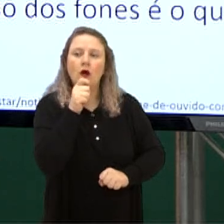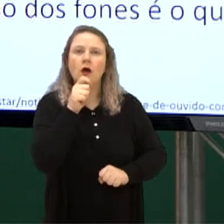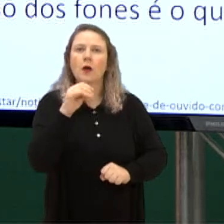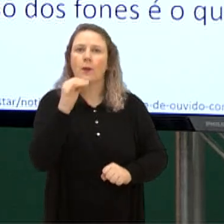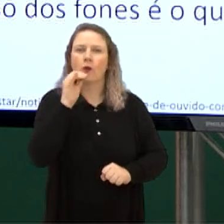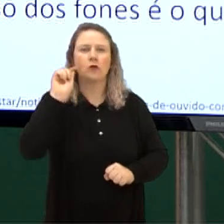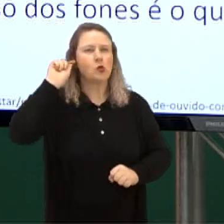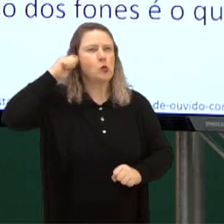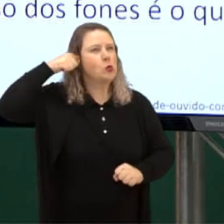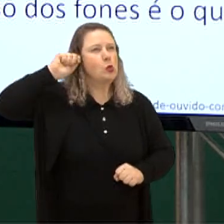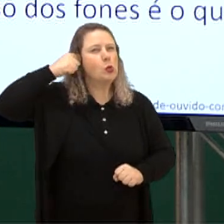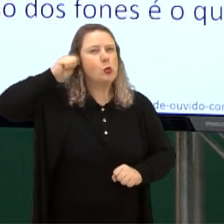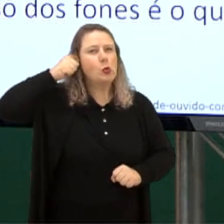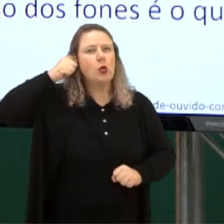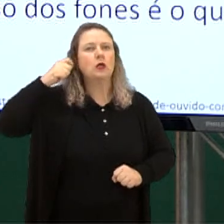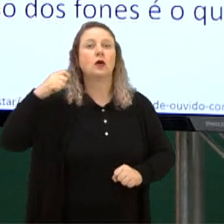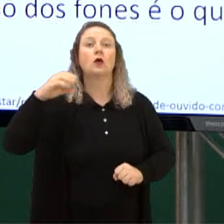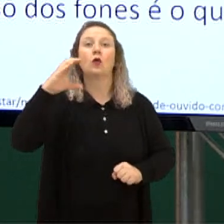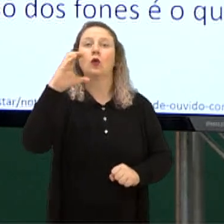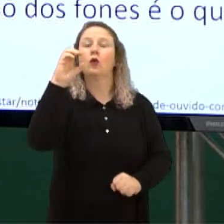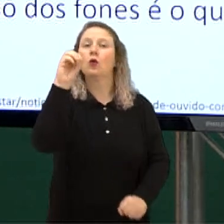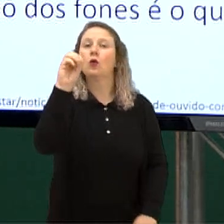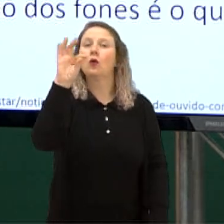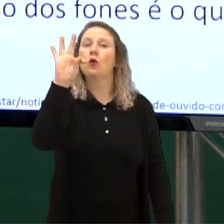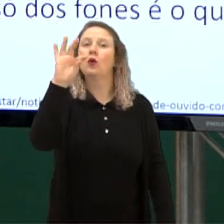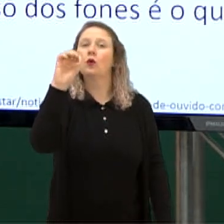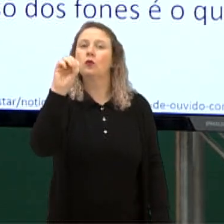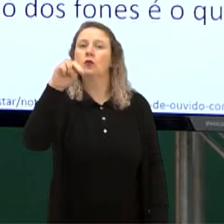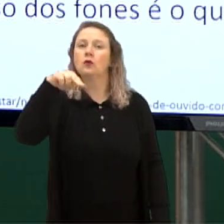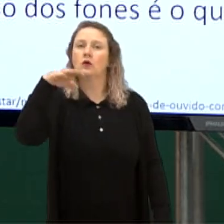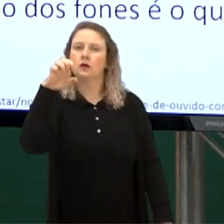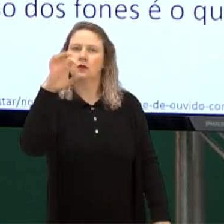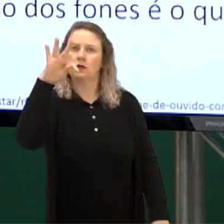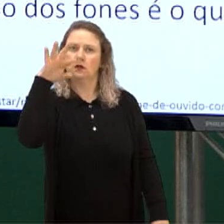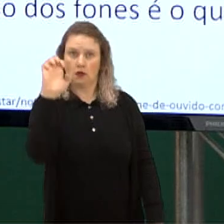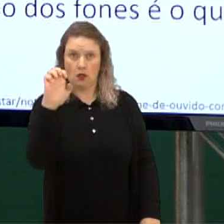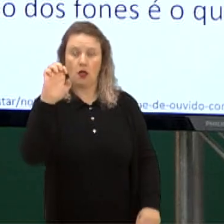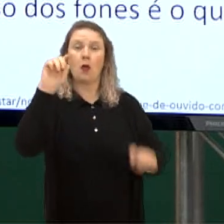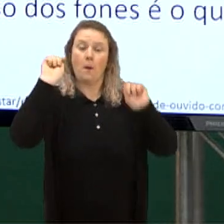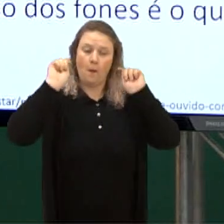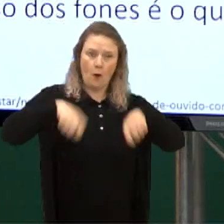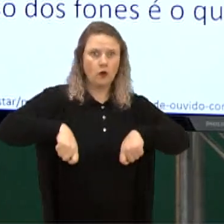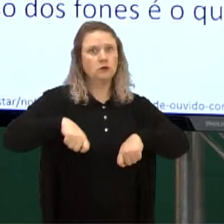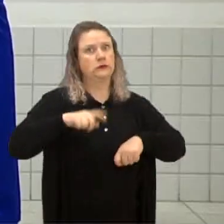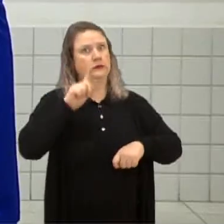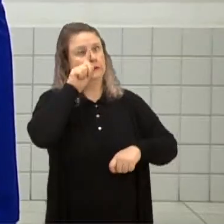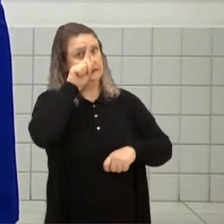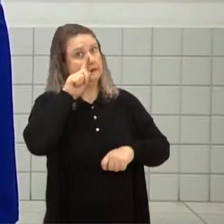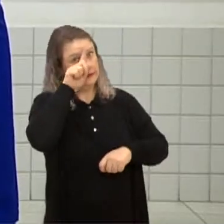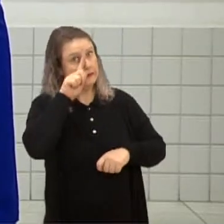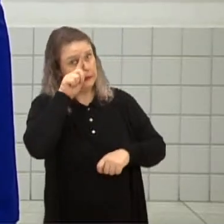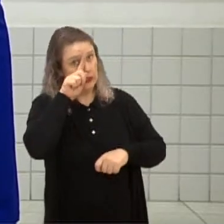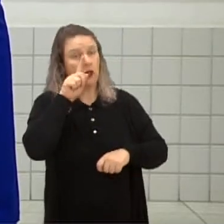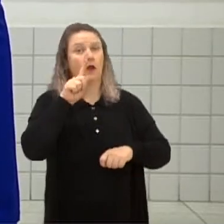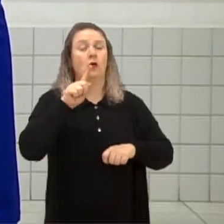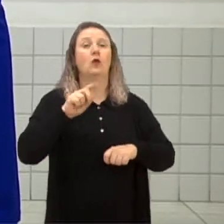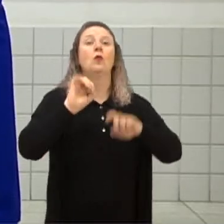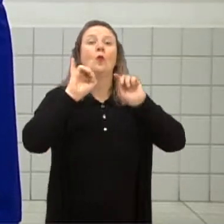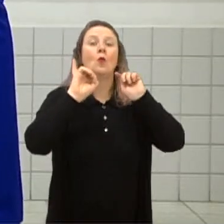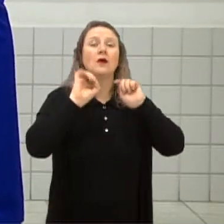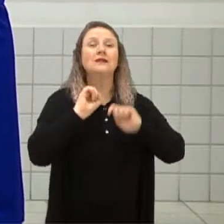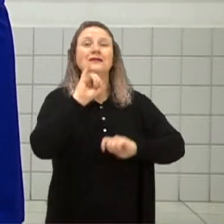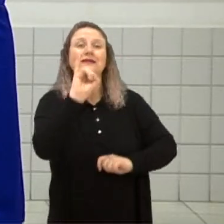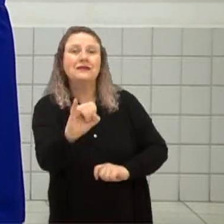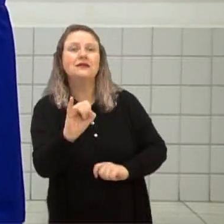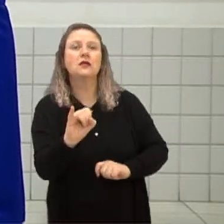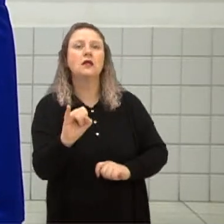cotonete. Usando certos instrumentos para limpar o ouvido, pode romper o tímpano. Nós podemos perder a audição